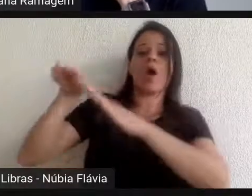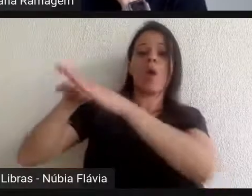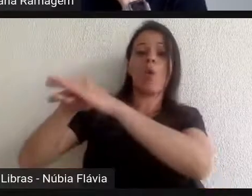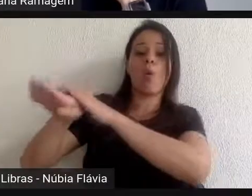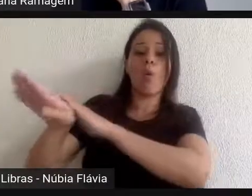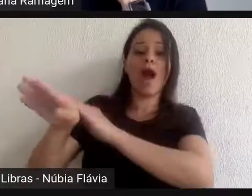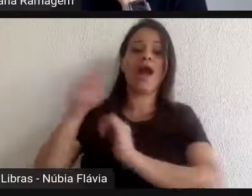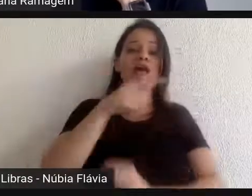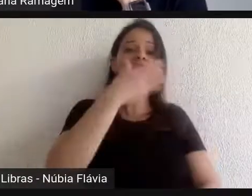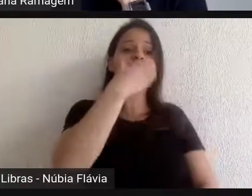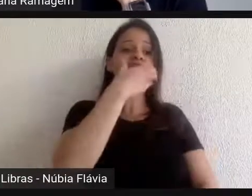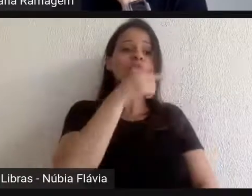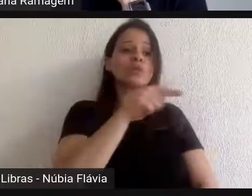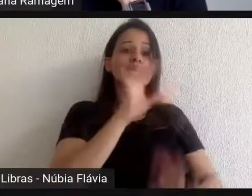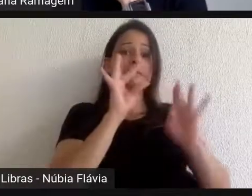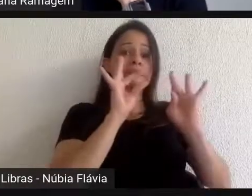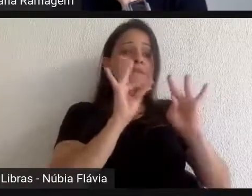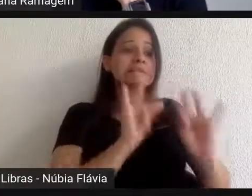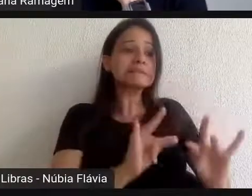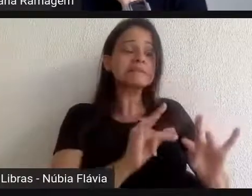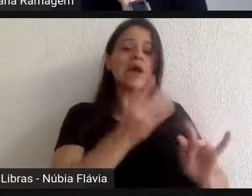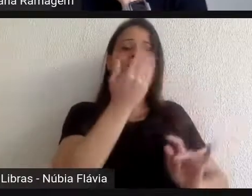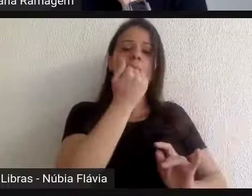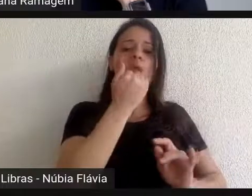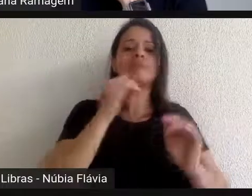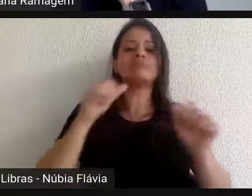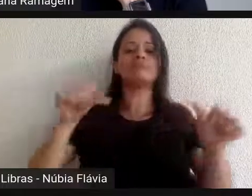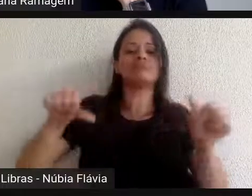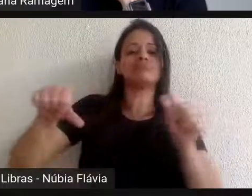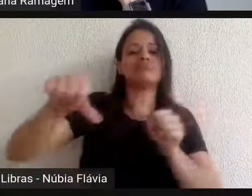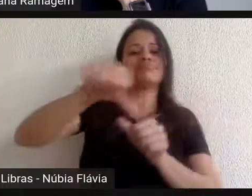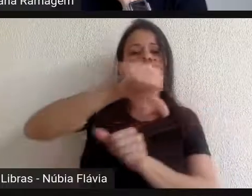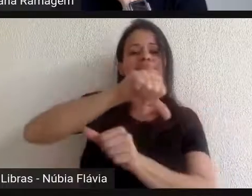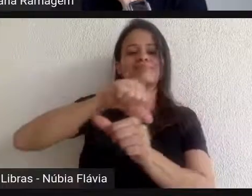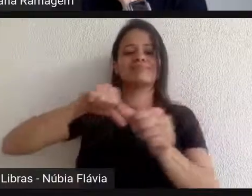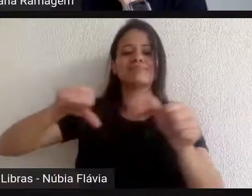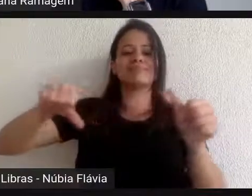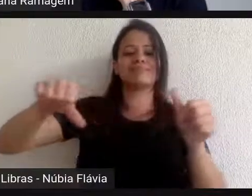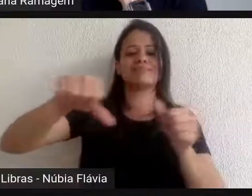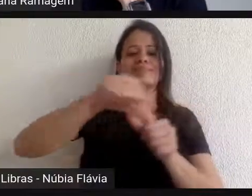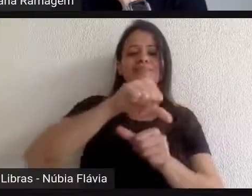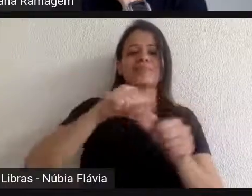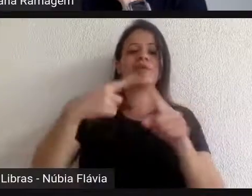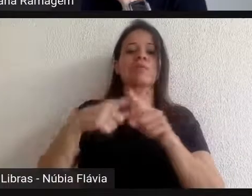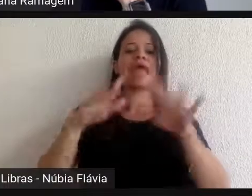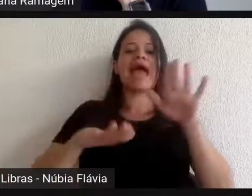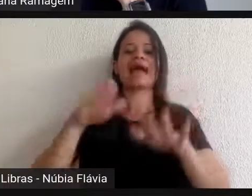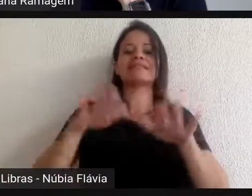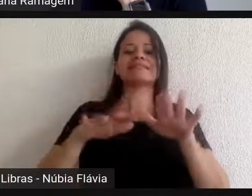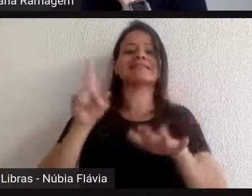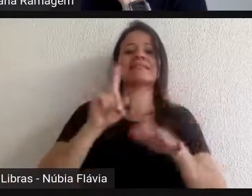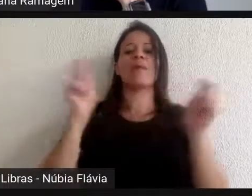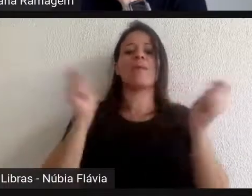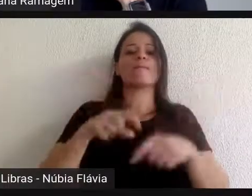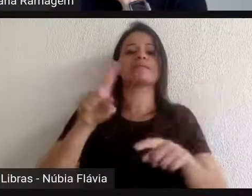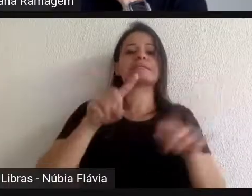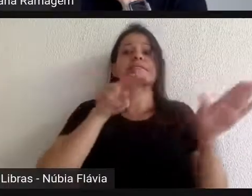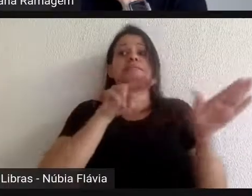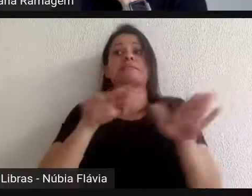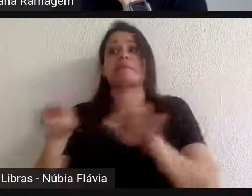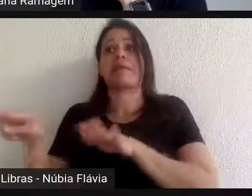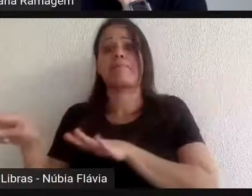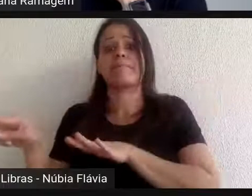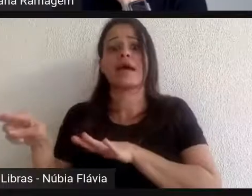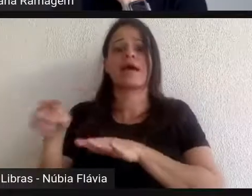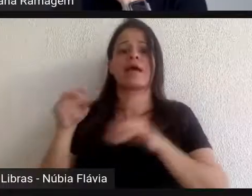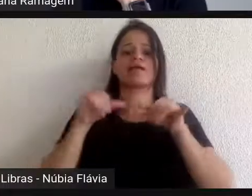as frutas também, que tem essa durabilidade maior, faz com que muitas vezes você não precise fazer uma compra semanal de fruta e de